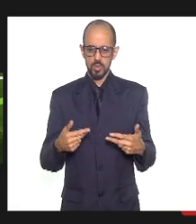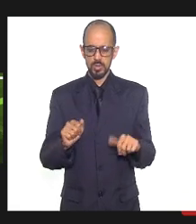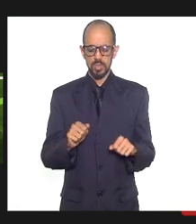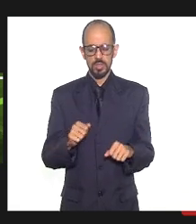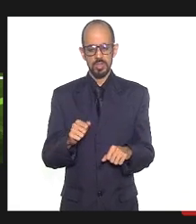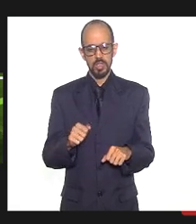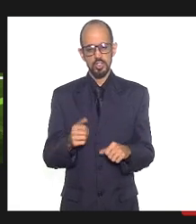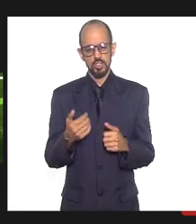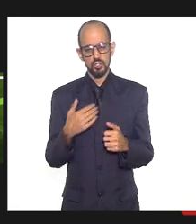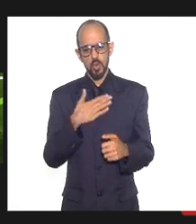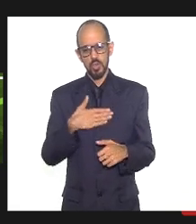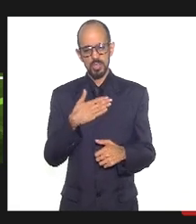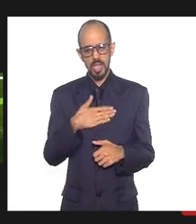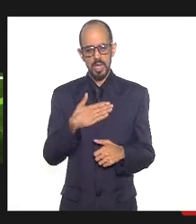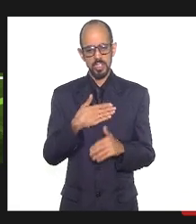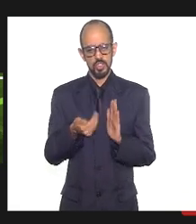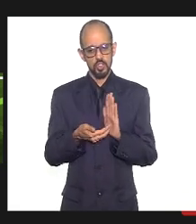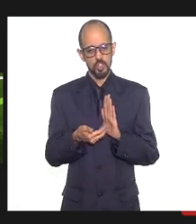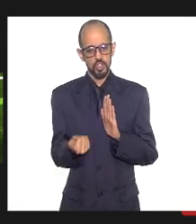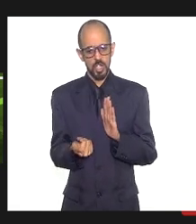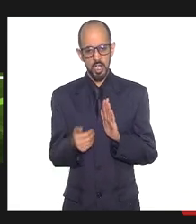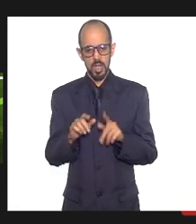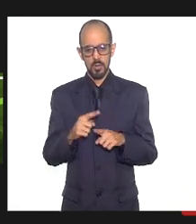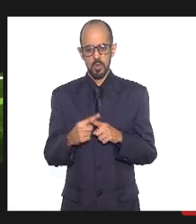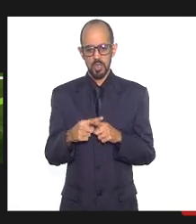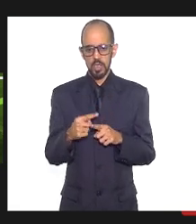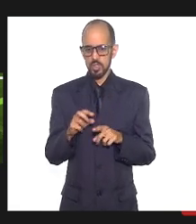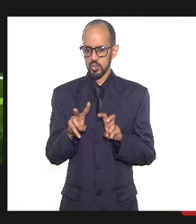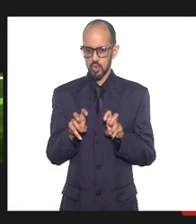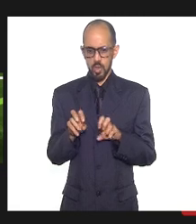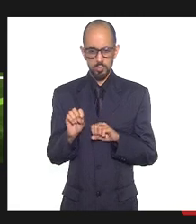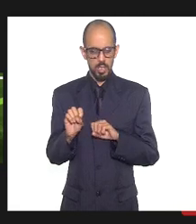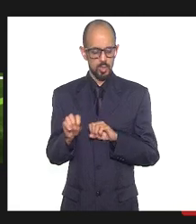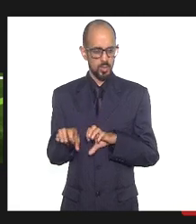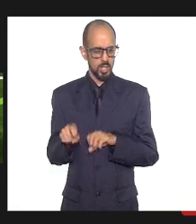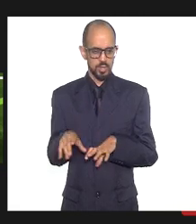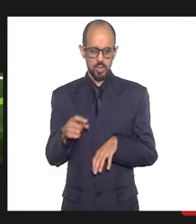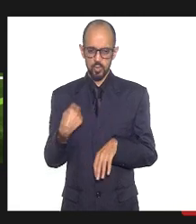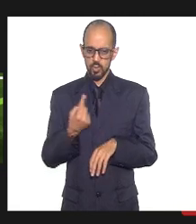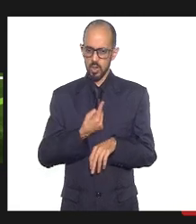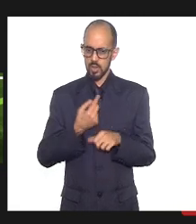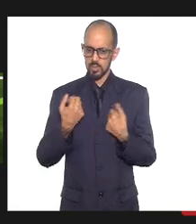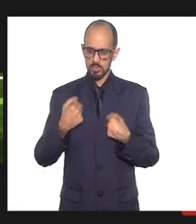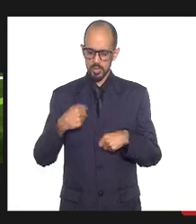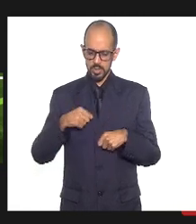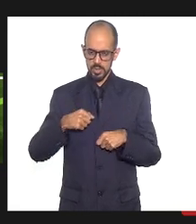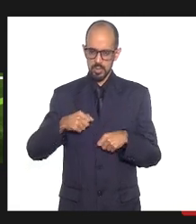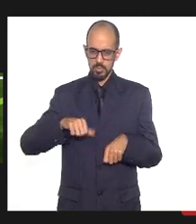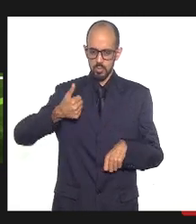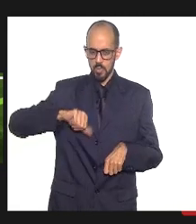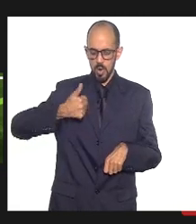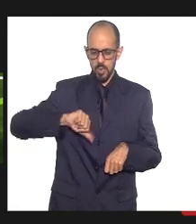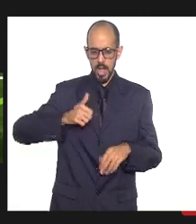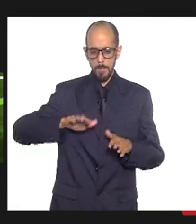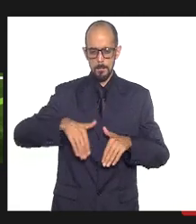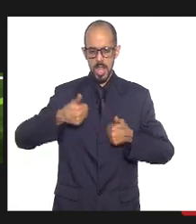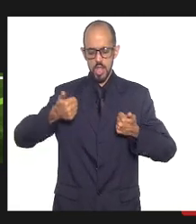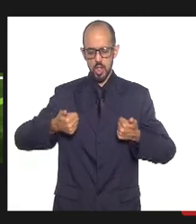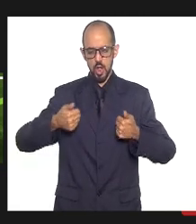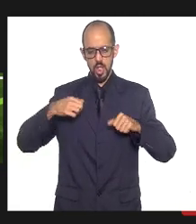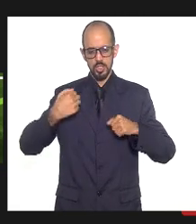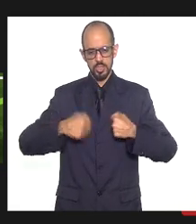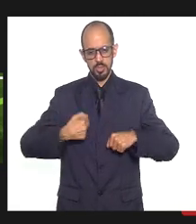sobre eles, né? Quando a gente fala sobre educação, a gente precisa qualificar melhor, a gente